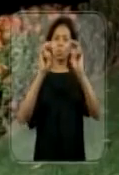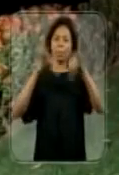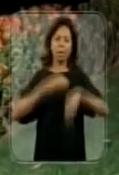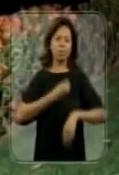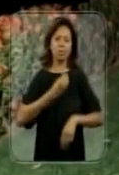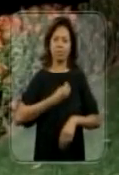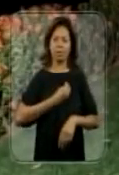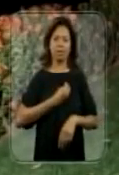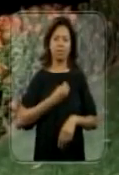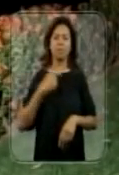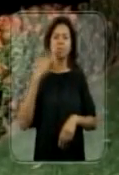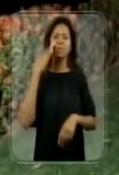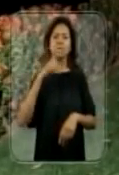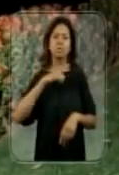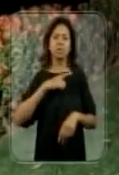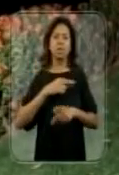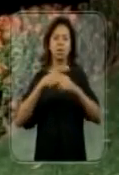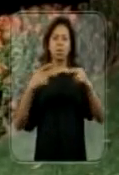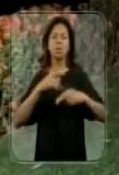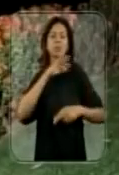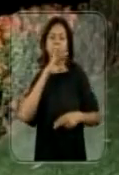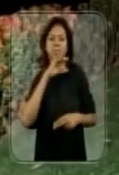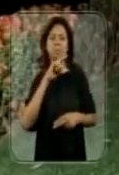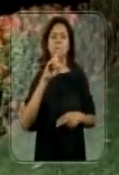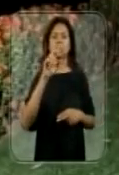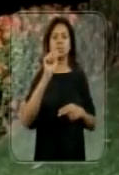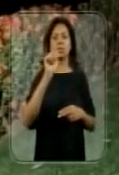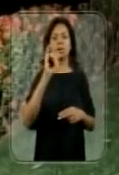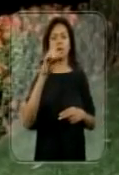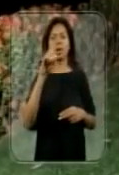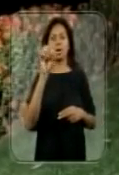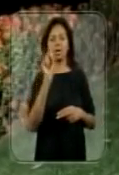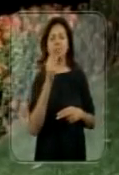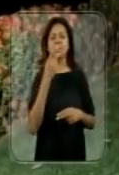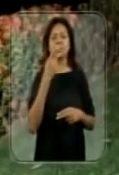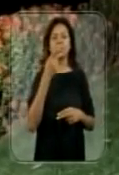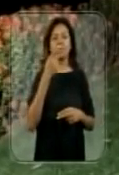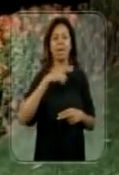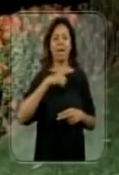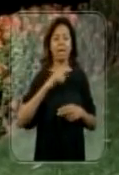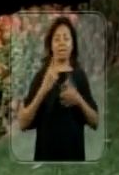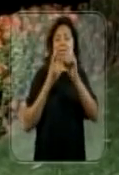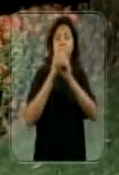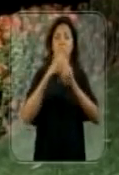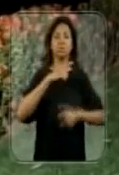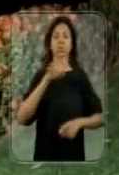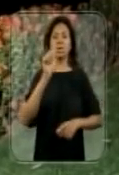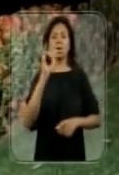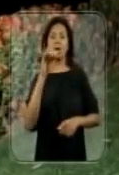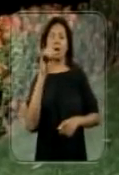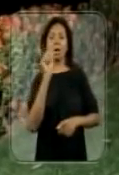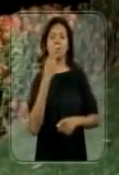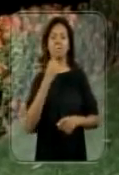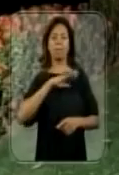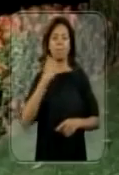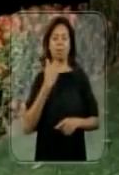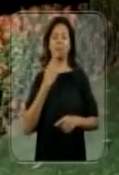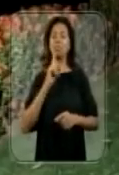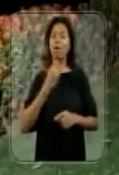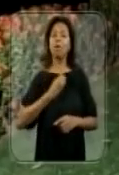frente. Tô bem, tô vivendo, entendeu? Então tem coisas muito piores do que a AIDS, como todo mundo fala, ah, descobriu que tem AIDS, vai morrer.